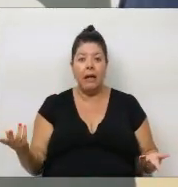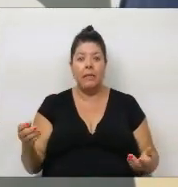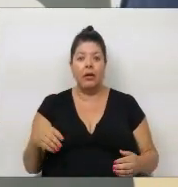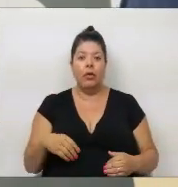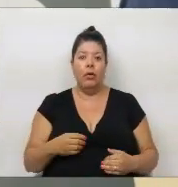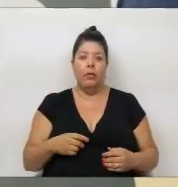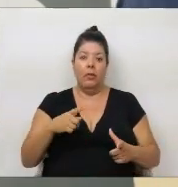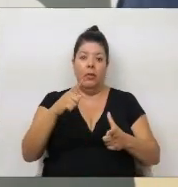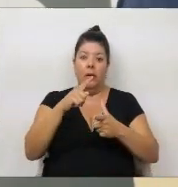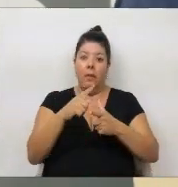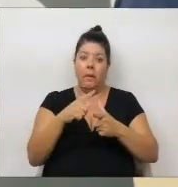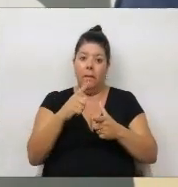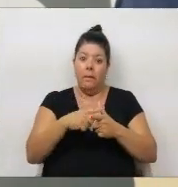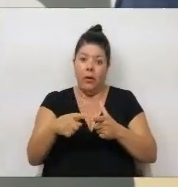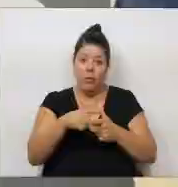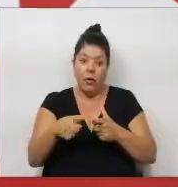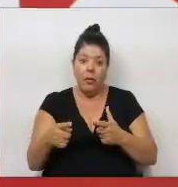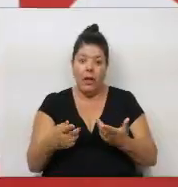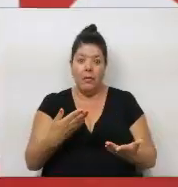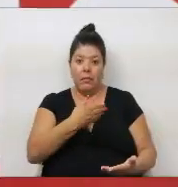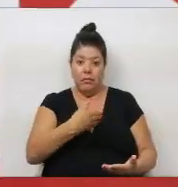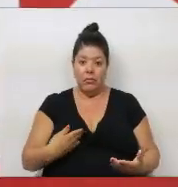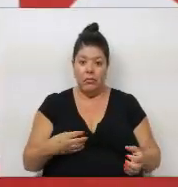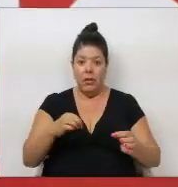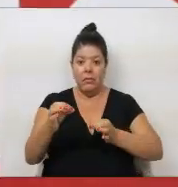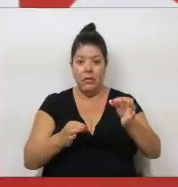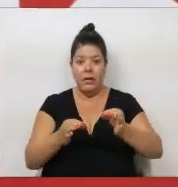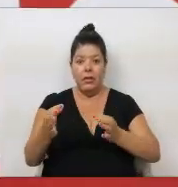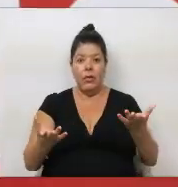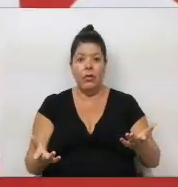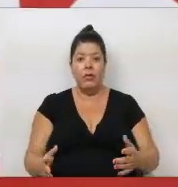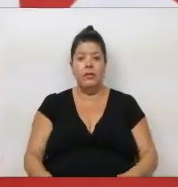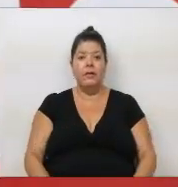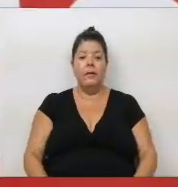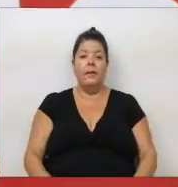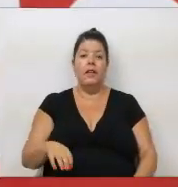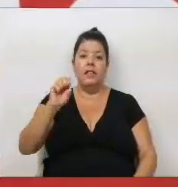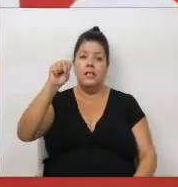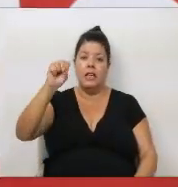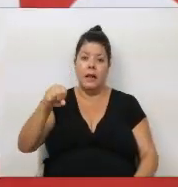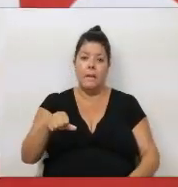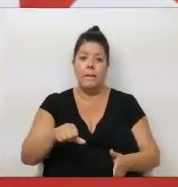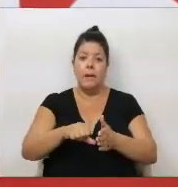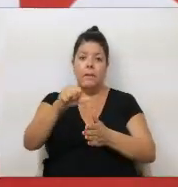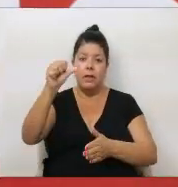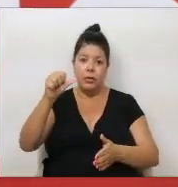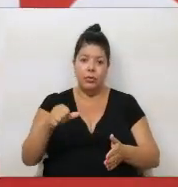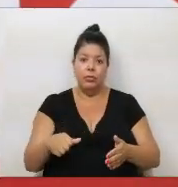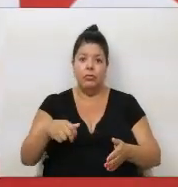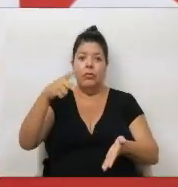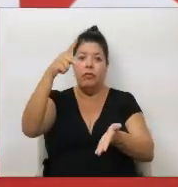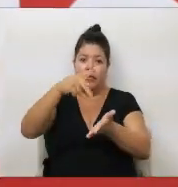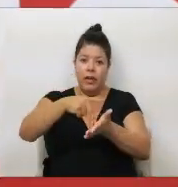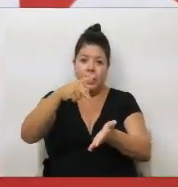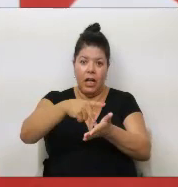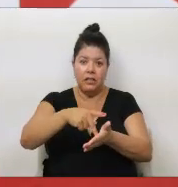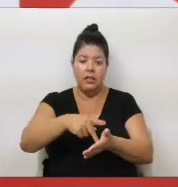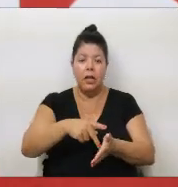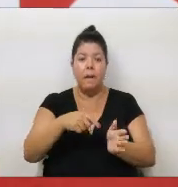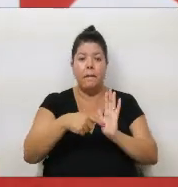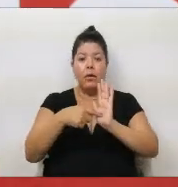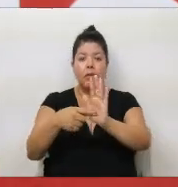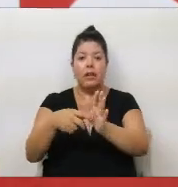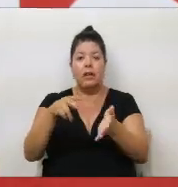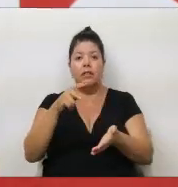grande problema para um gestor, né? Sim. Primeiro de tudo, transparência e